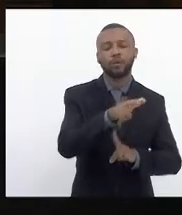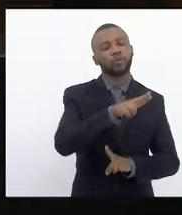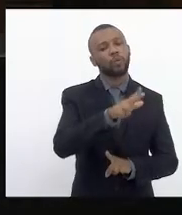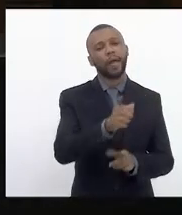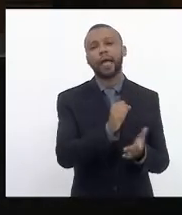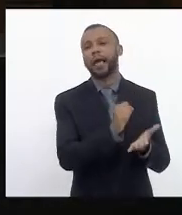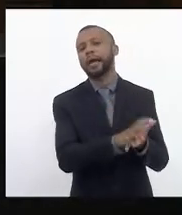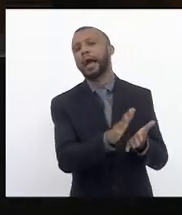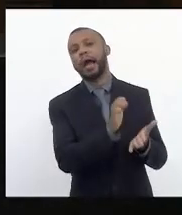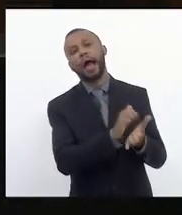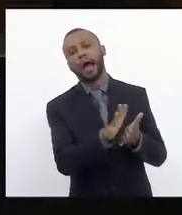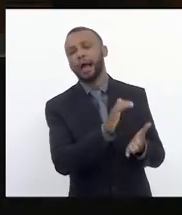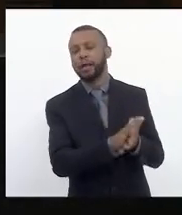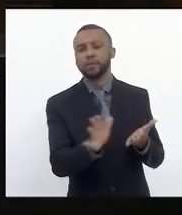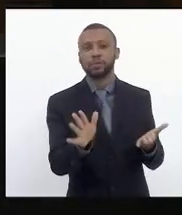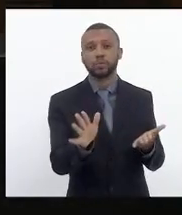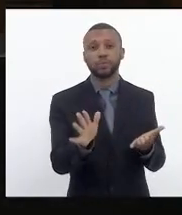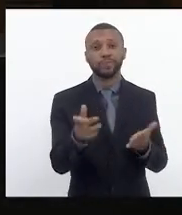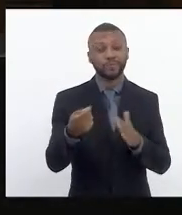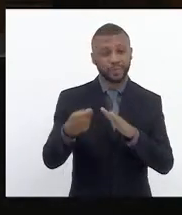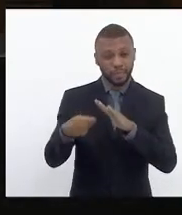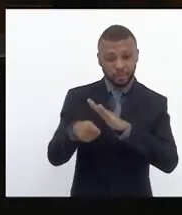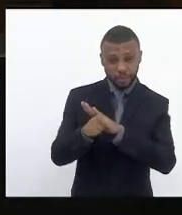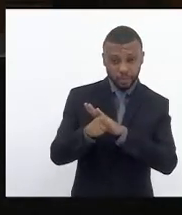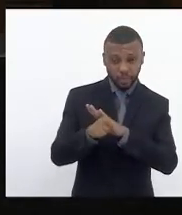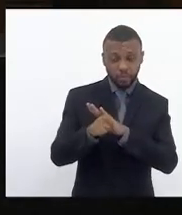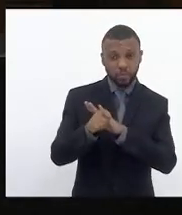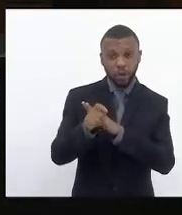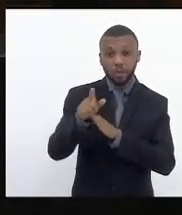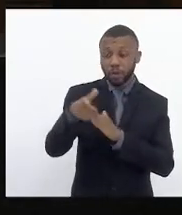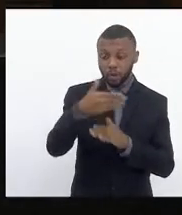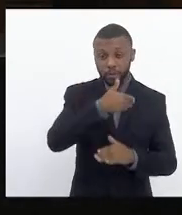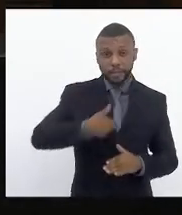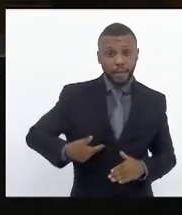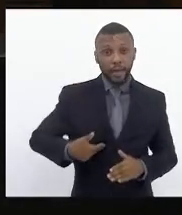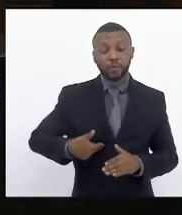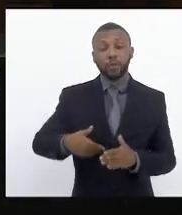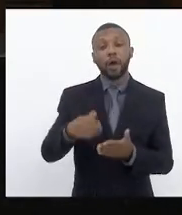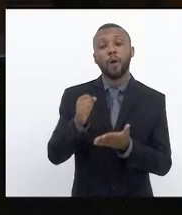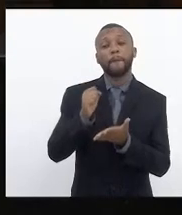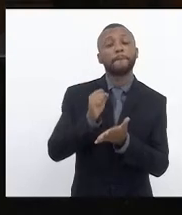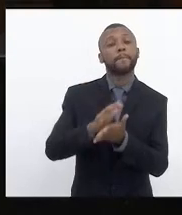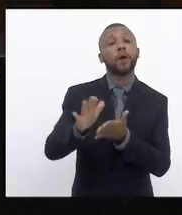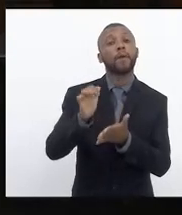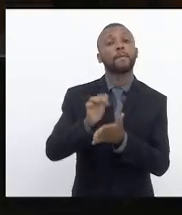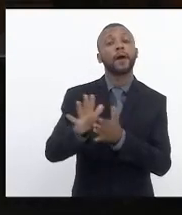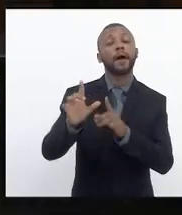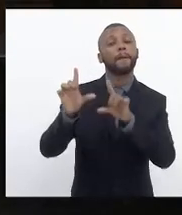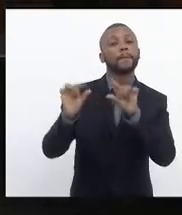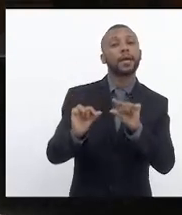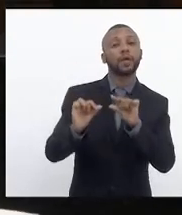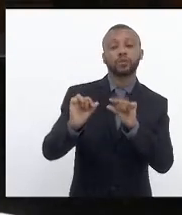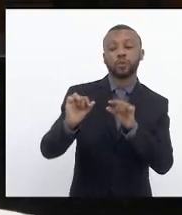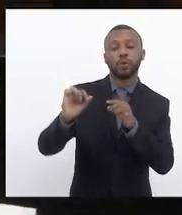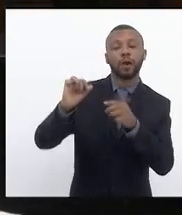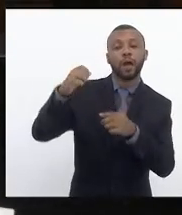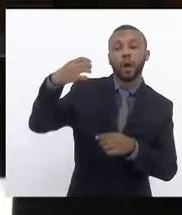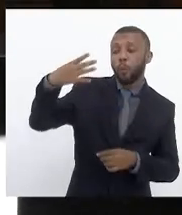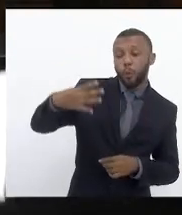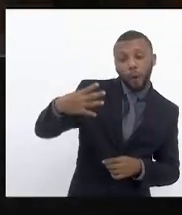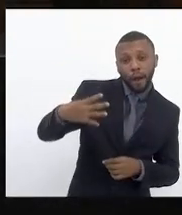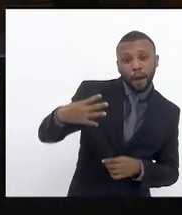o nosso estado é o quarto que menos gasta é um quarto que menos gasta